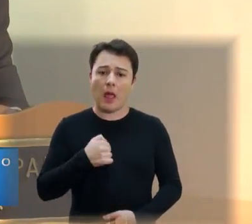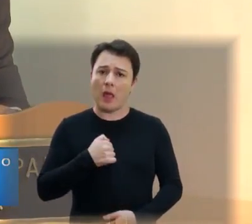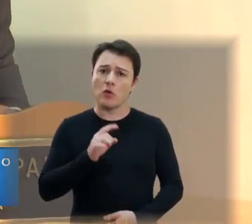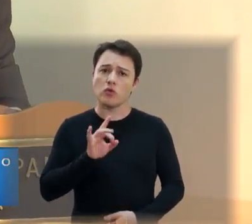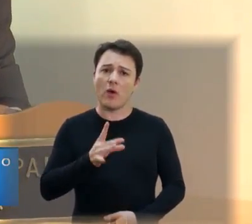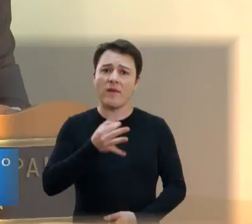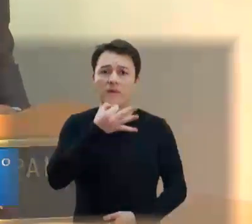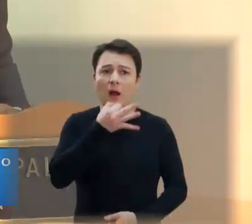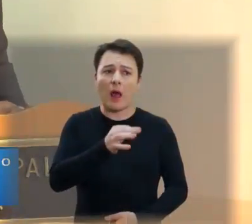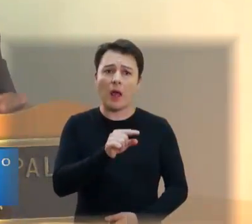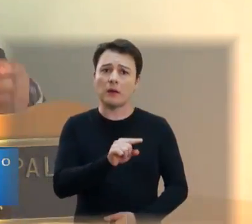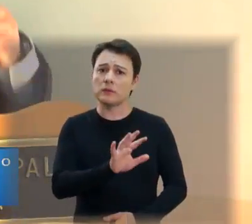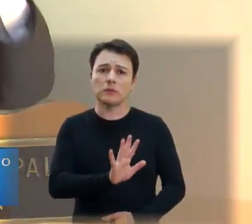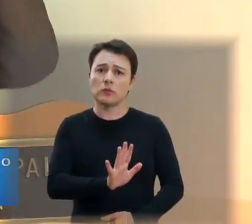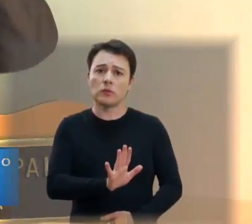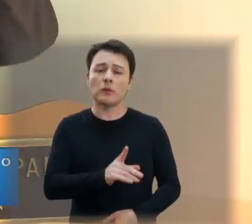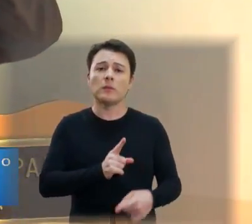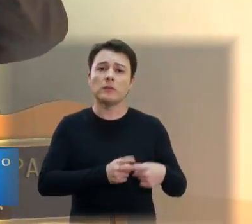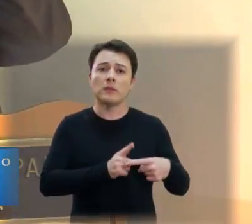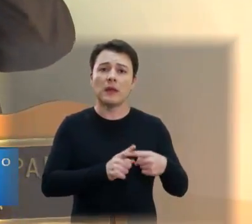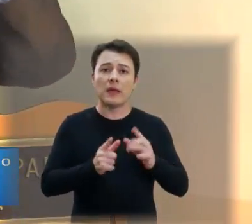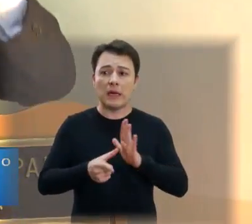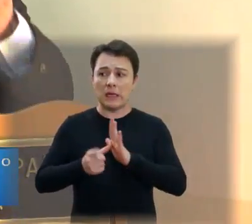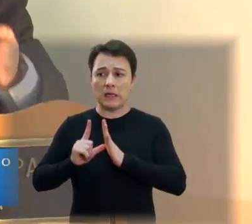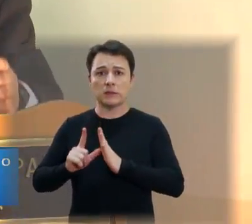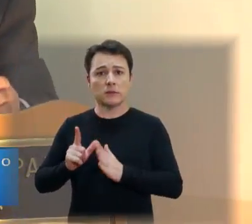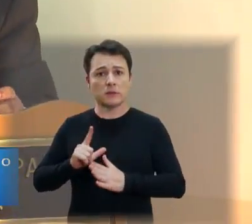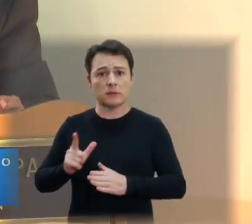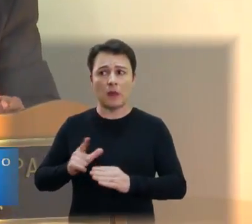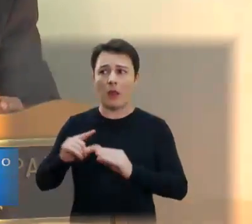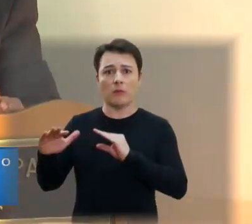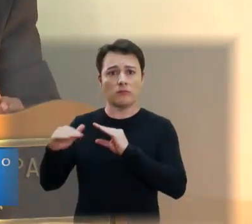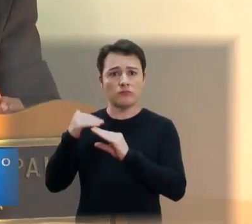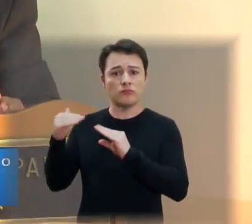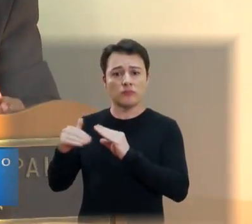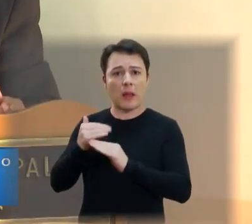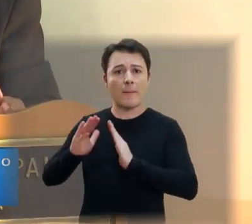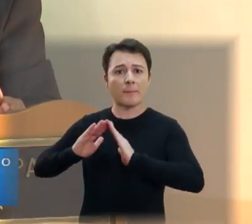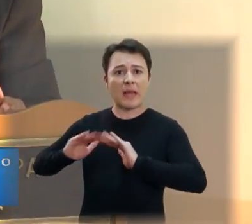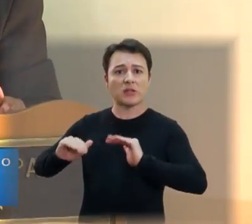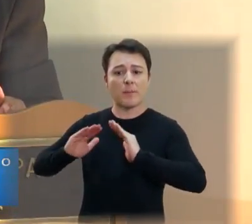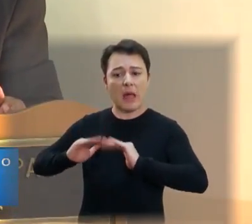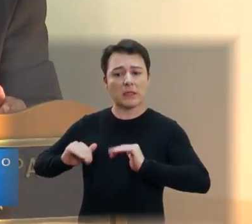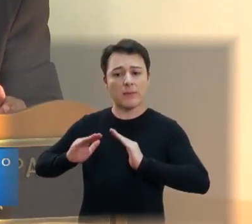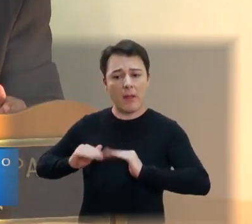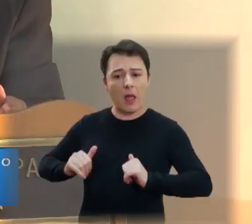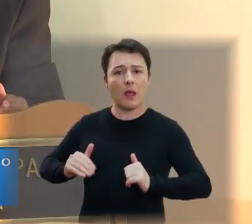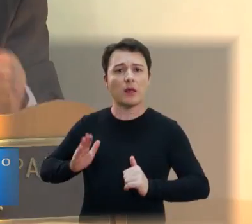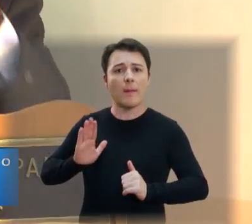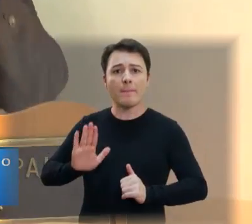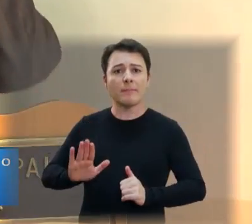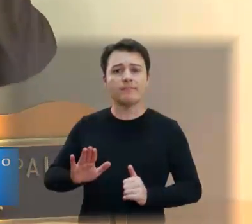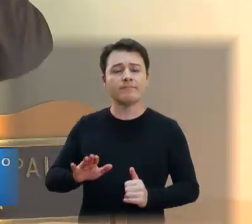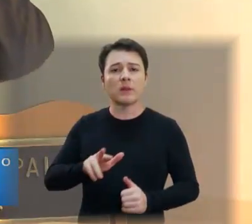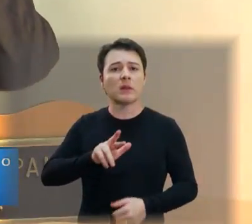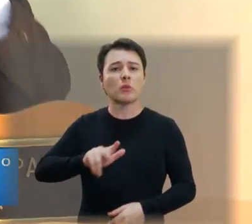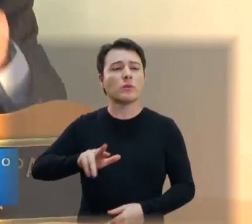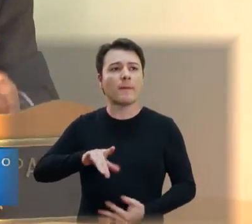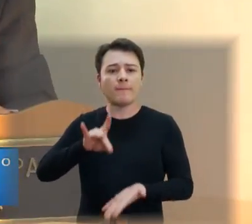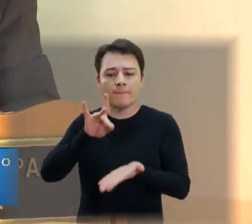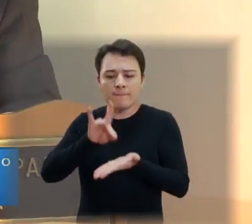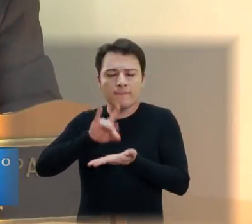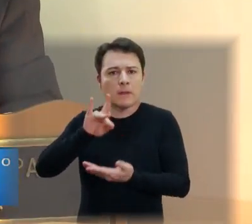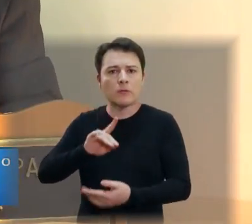né? Antes chegavam esses pedidos, não tinham uma regulamentação clara,